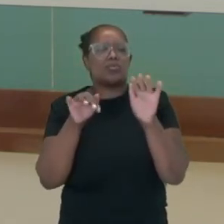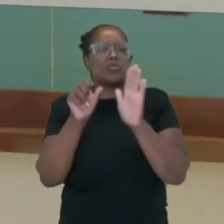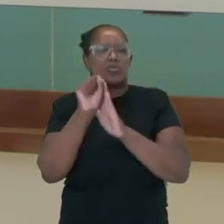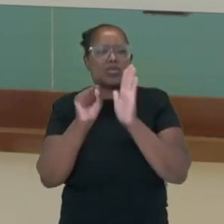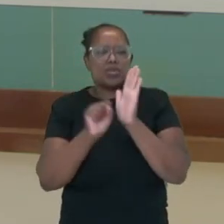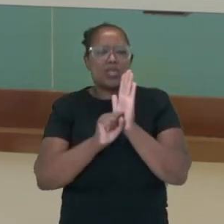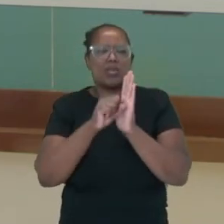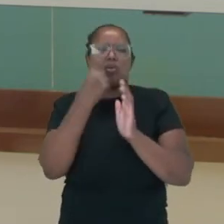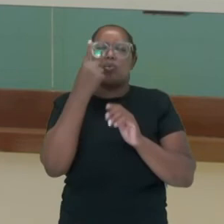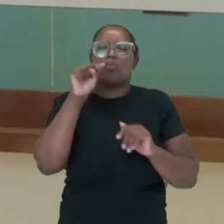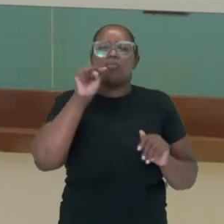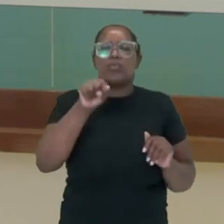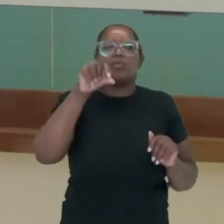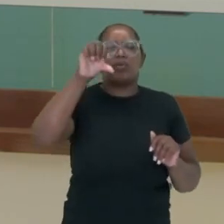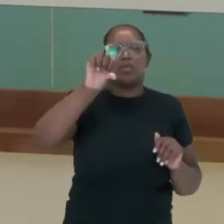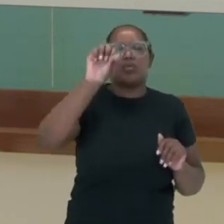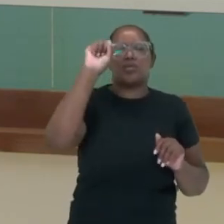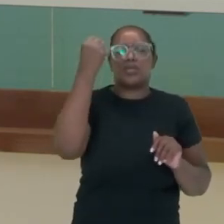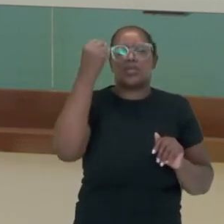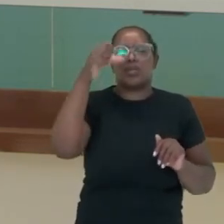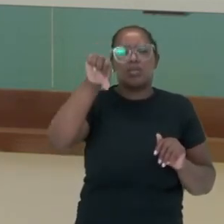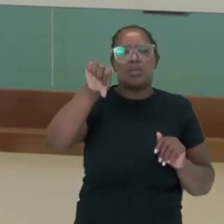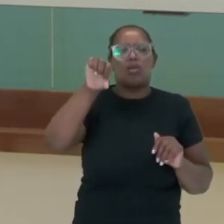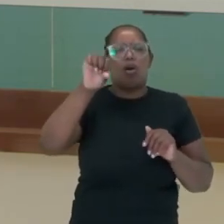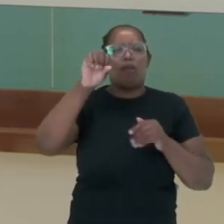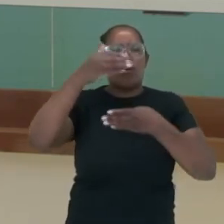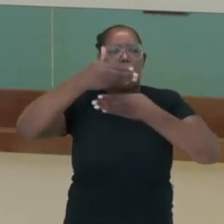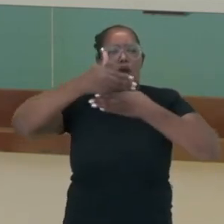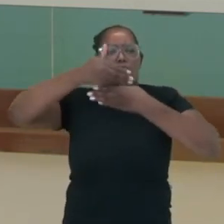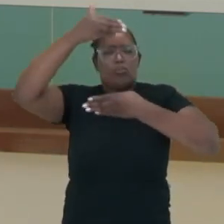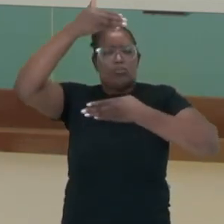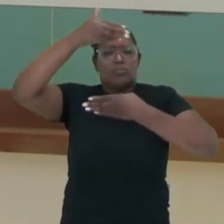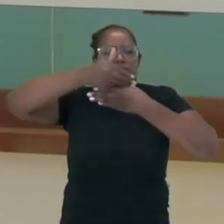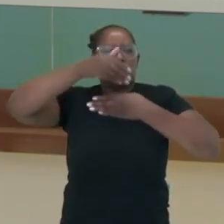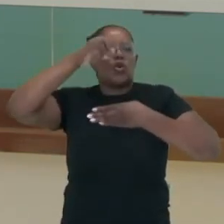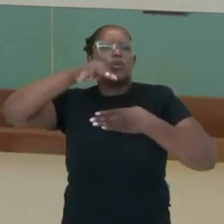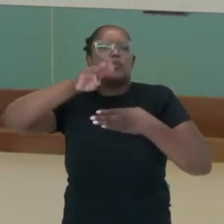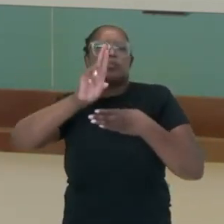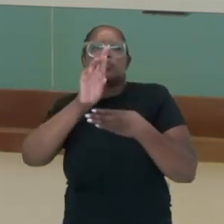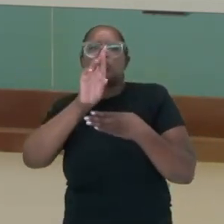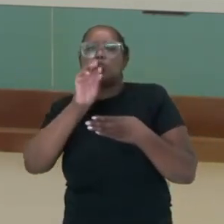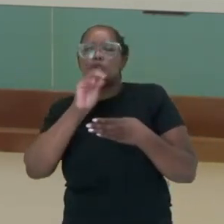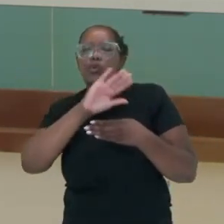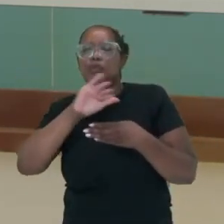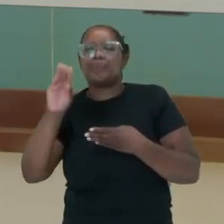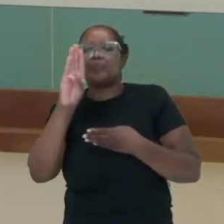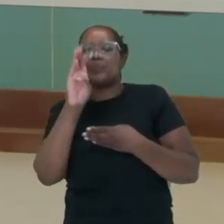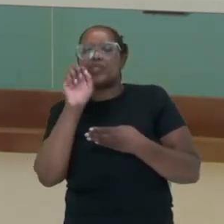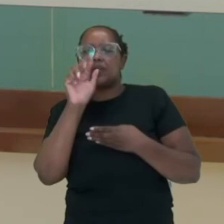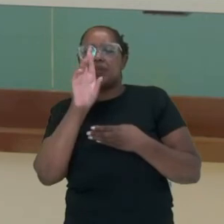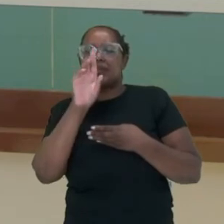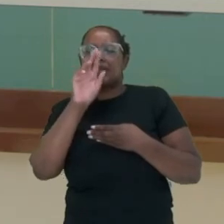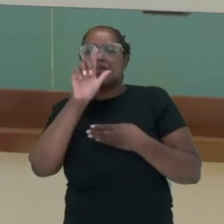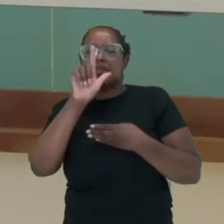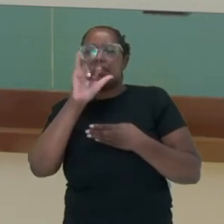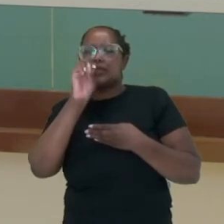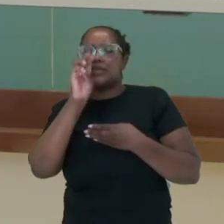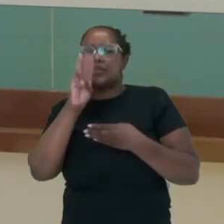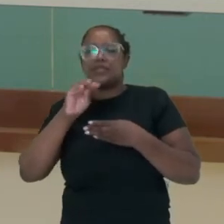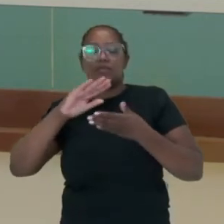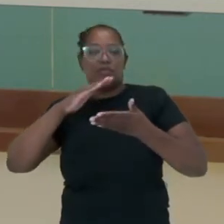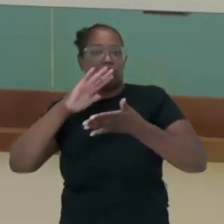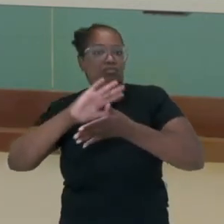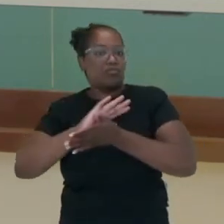em 1989, o Muro de Berlim foi quebrado do lado capitalista para o lado socialista. Esse muro